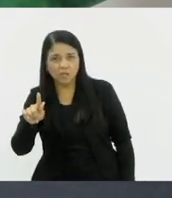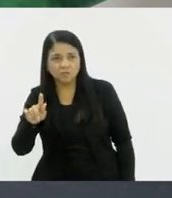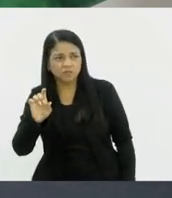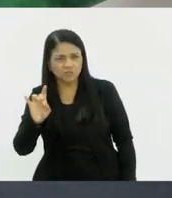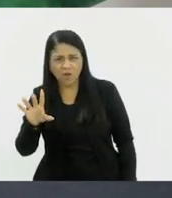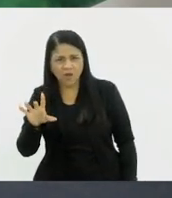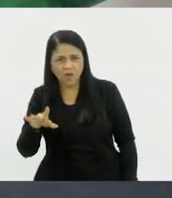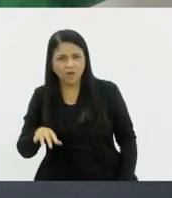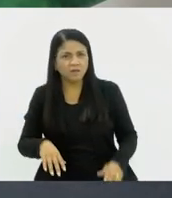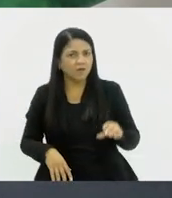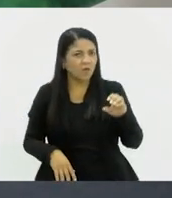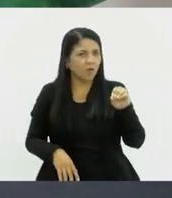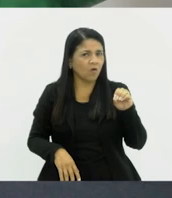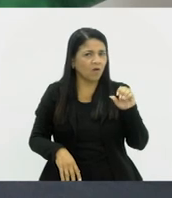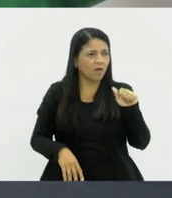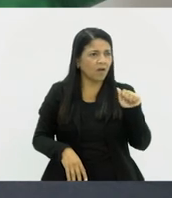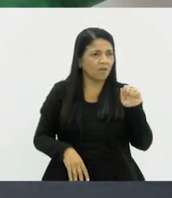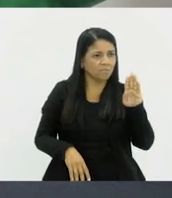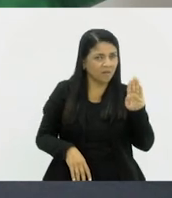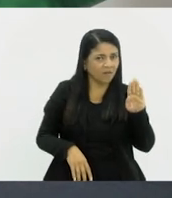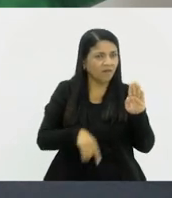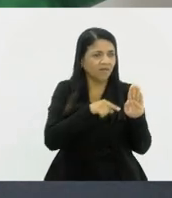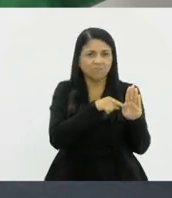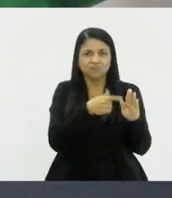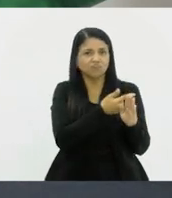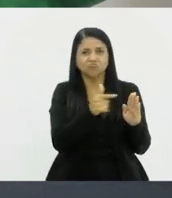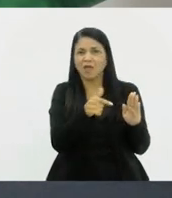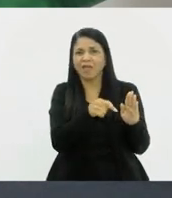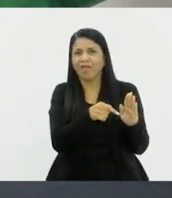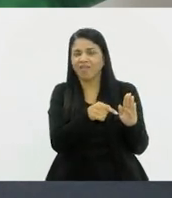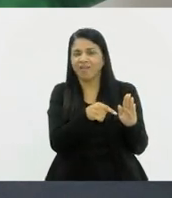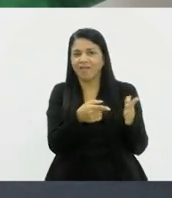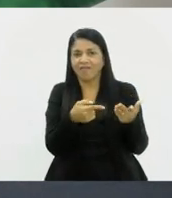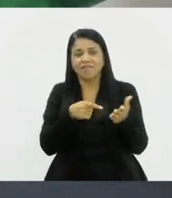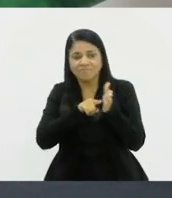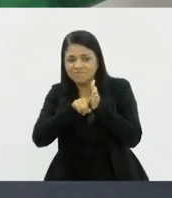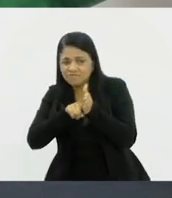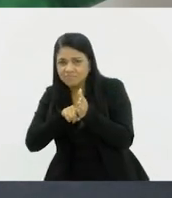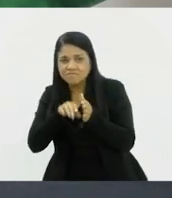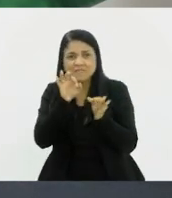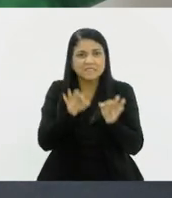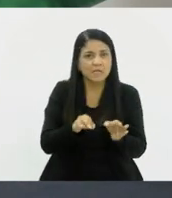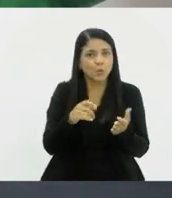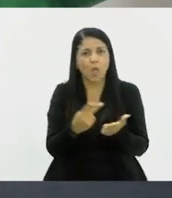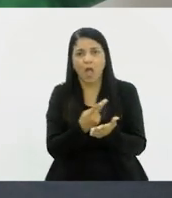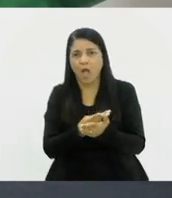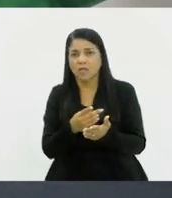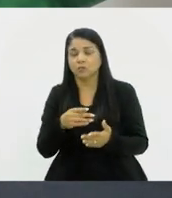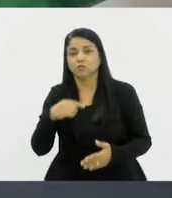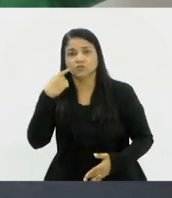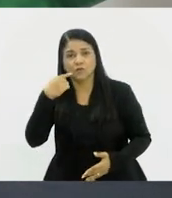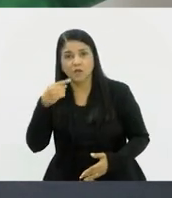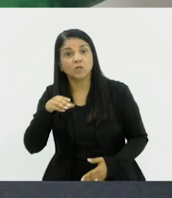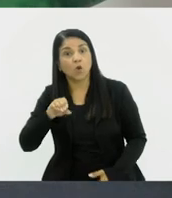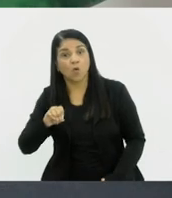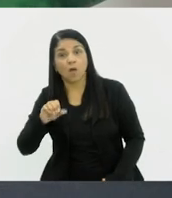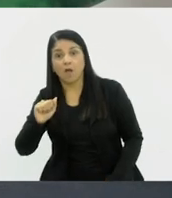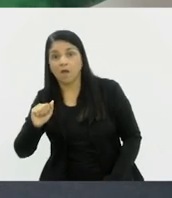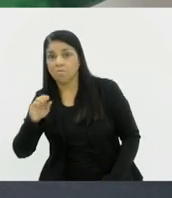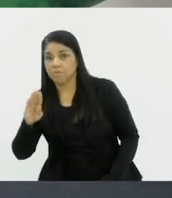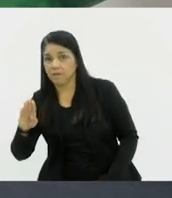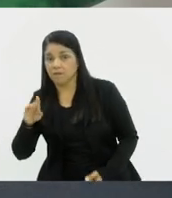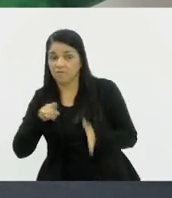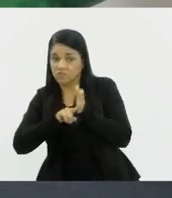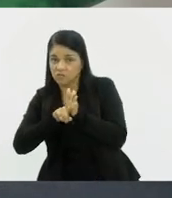paraa OAB quem tem que investigar advogado se tá agindo certo ou errado é OAB não é a polícia Isso não é um estado democrático isso é um estado